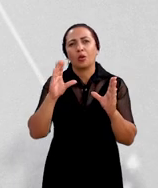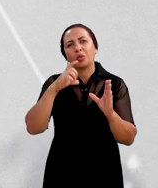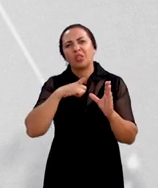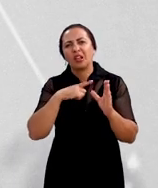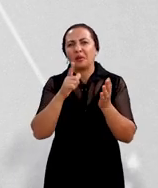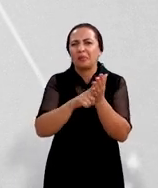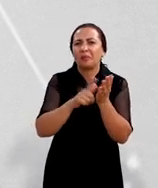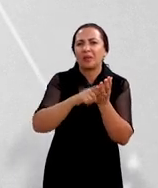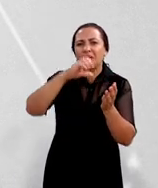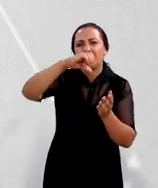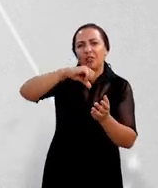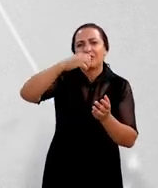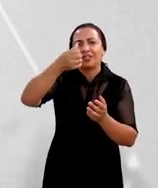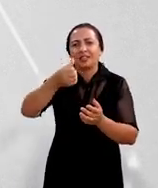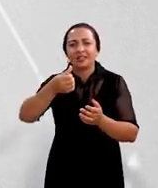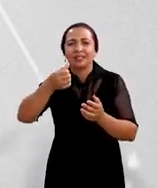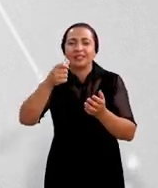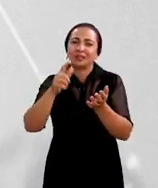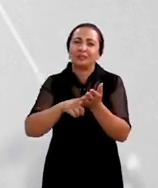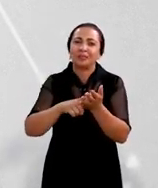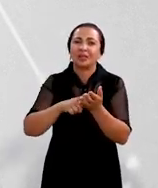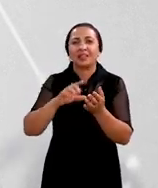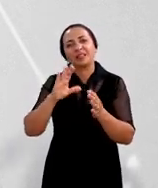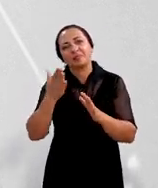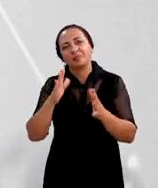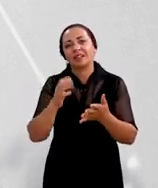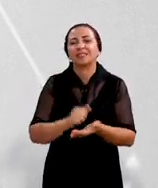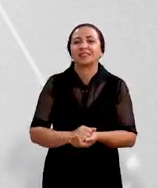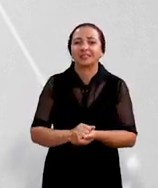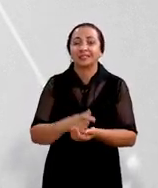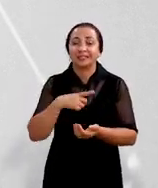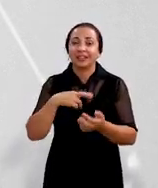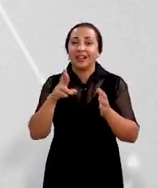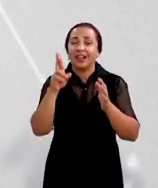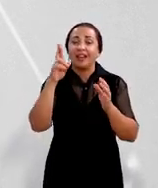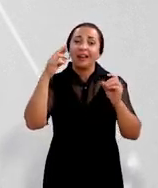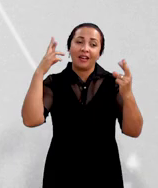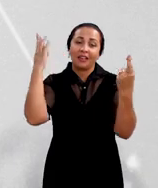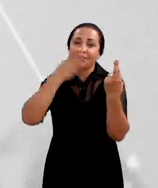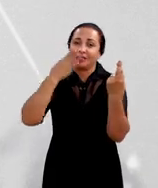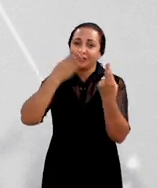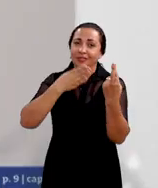ao final são 96, mas aí tem a parte da... São 96 páginas, tem as